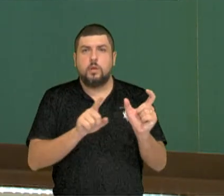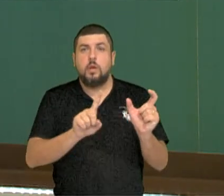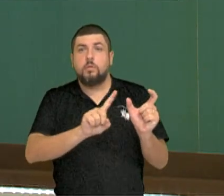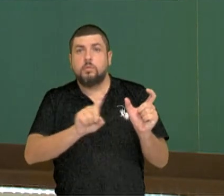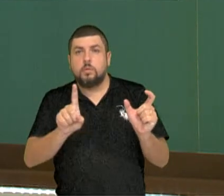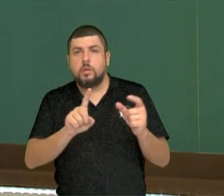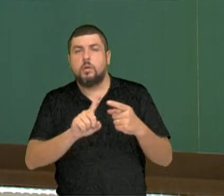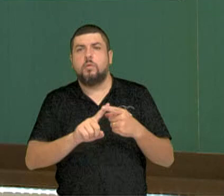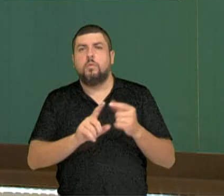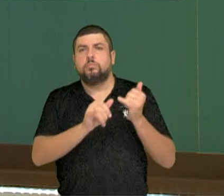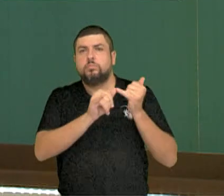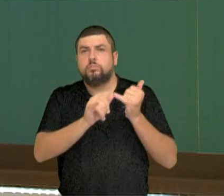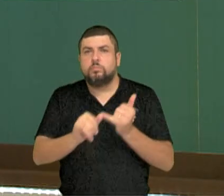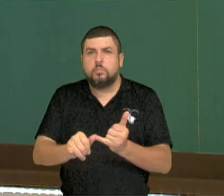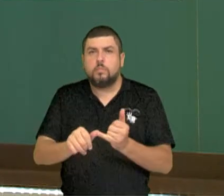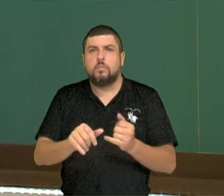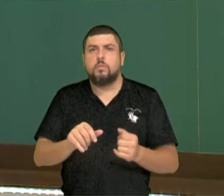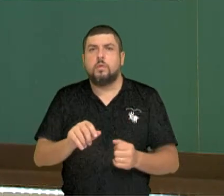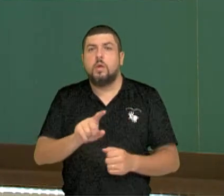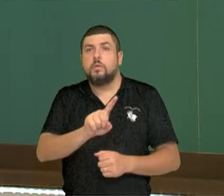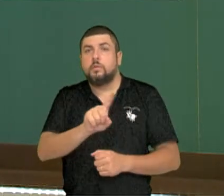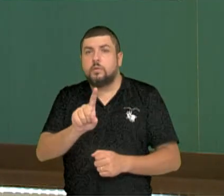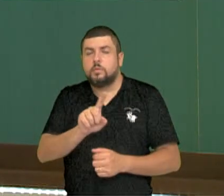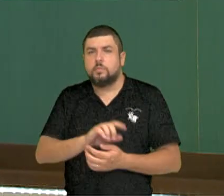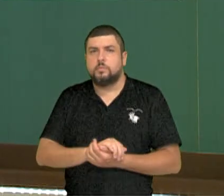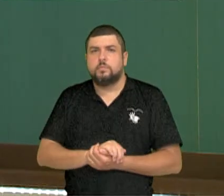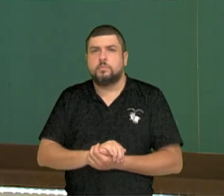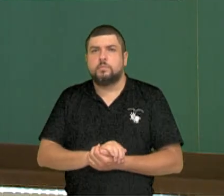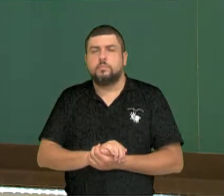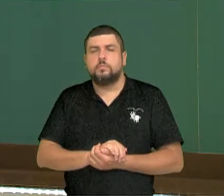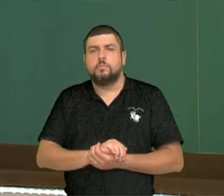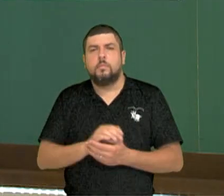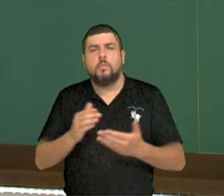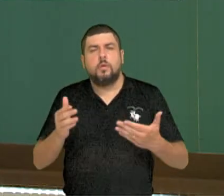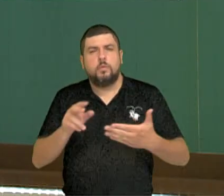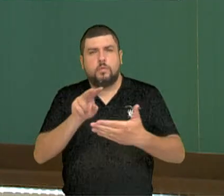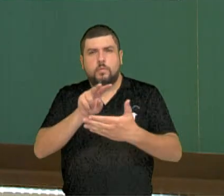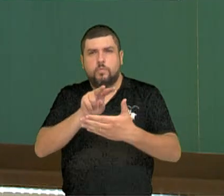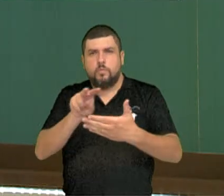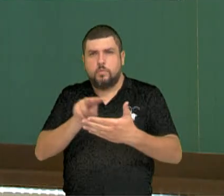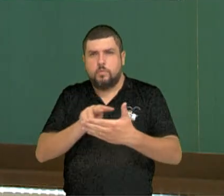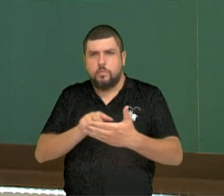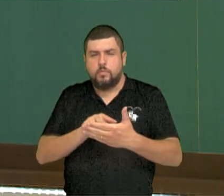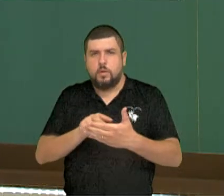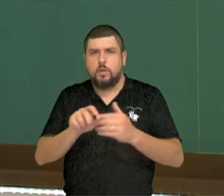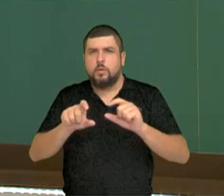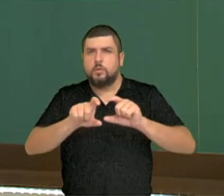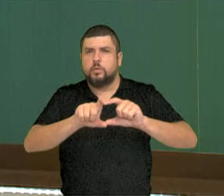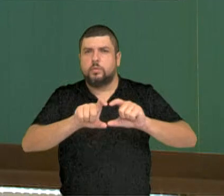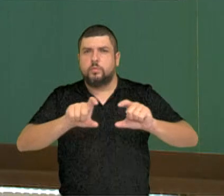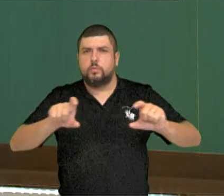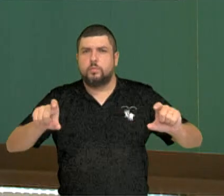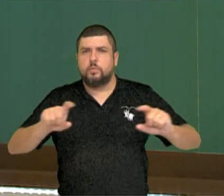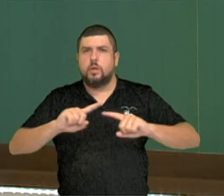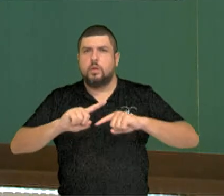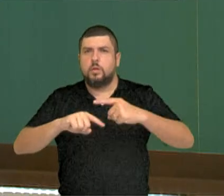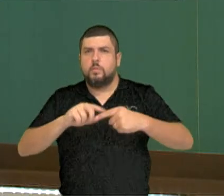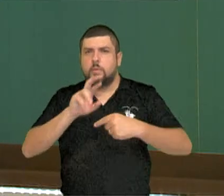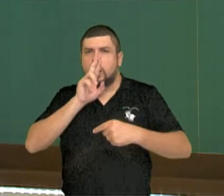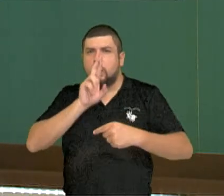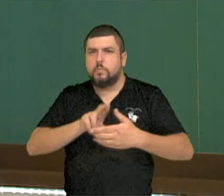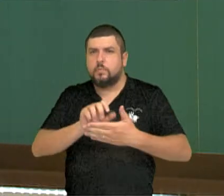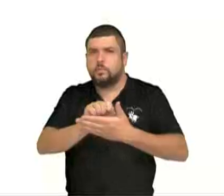e no. Vamos a ler este comic para vocês responderem aí a atividade